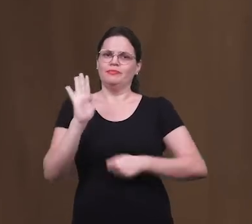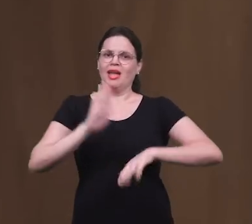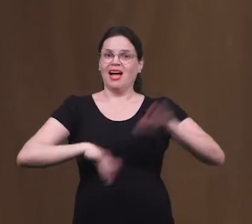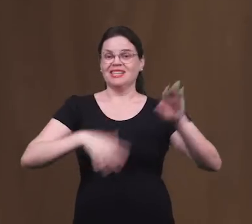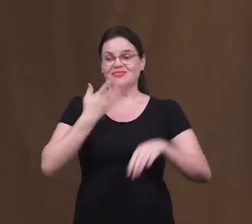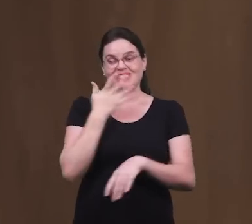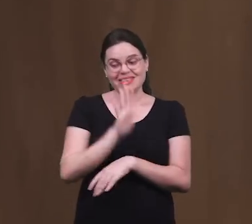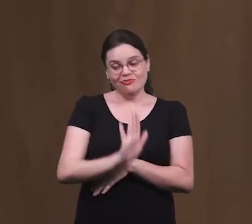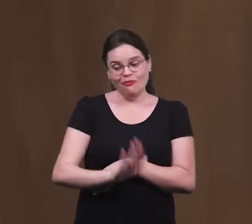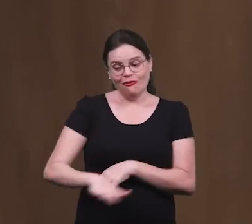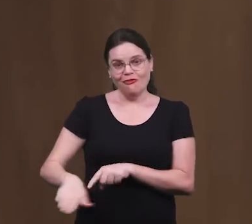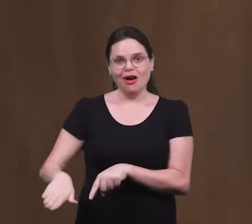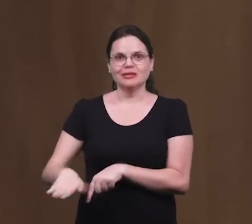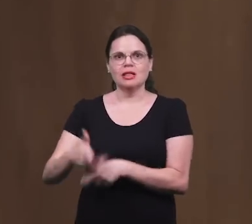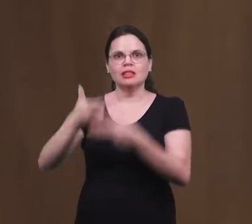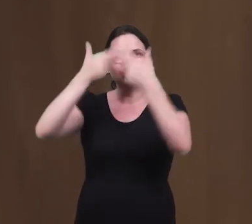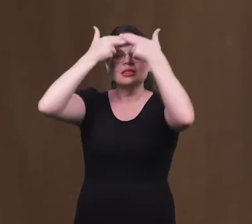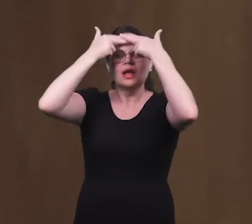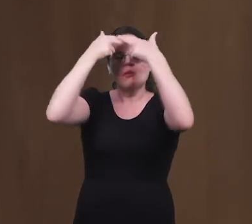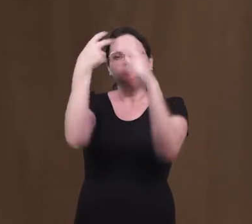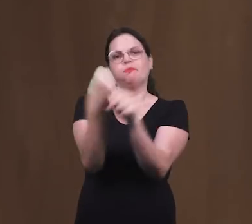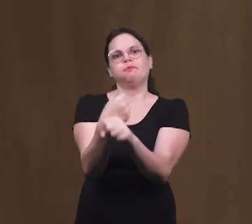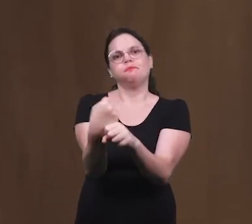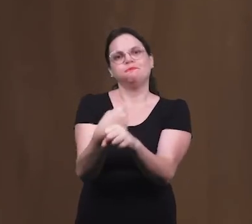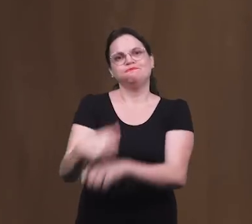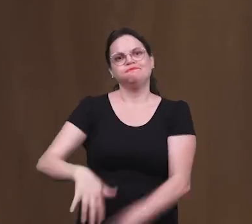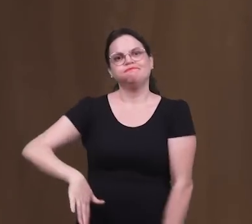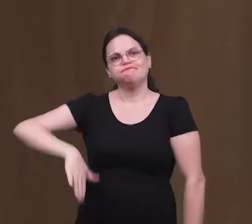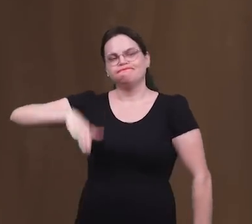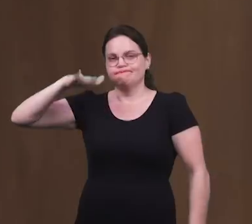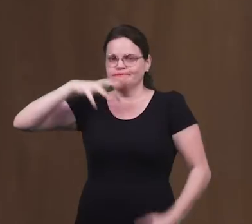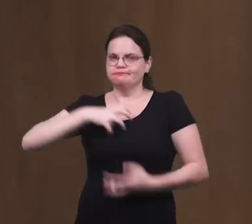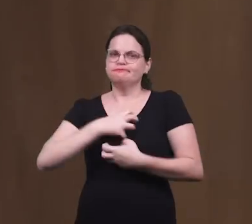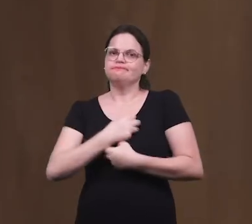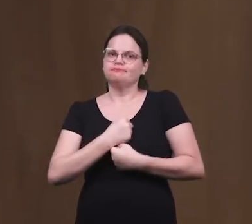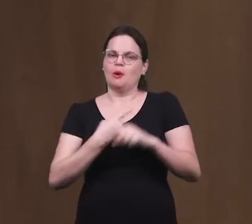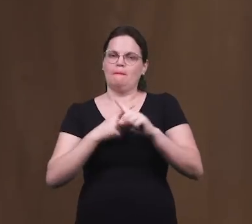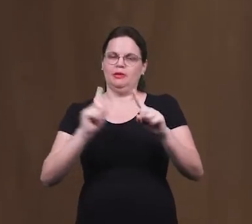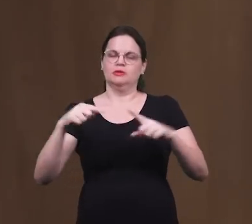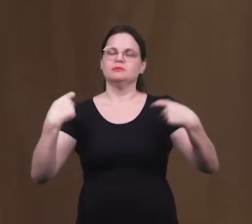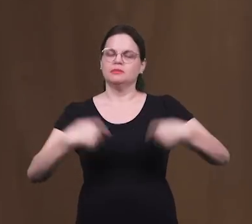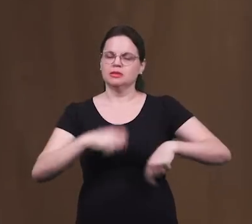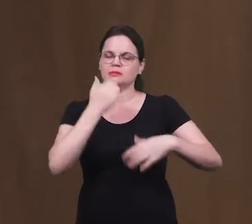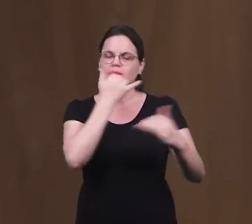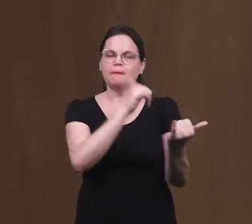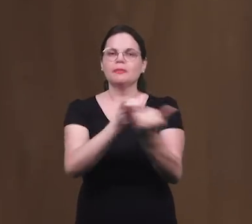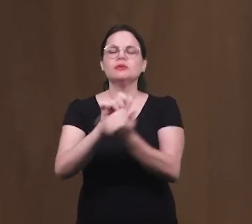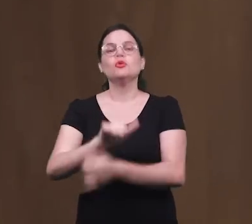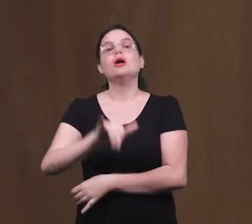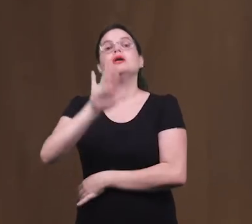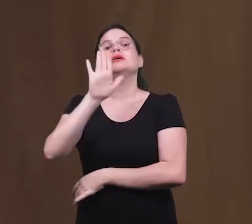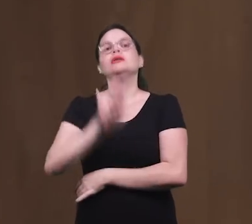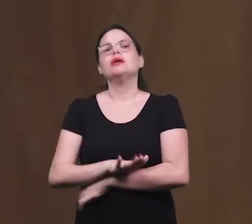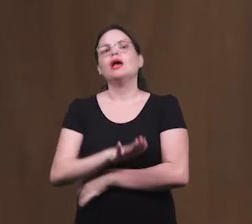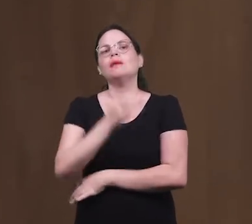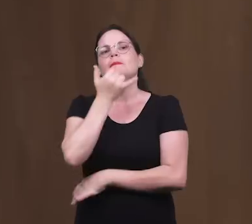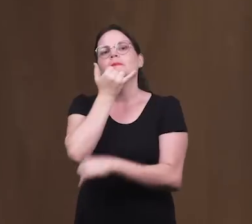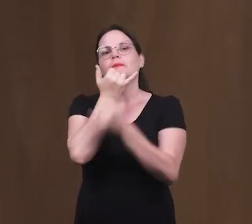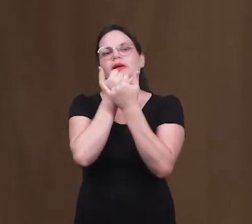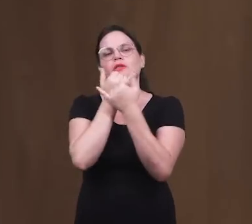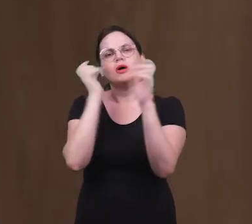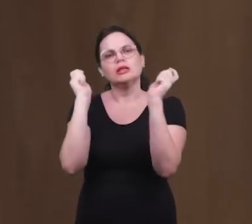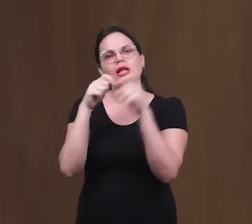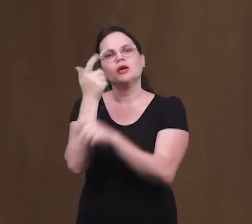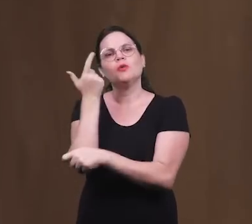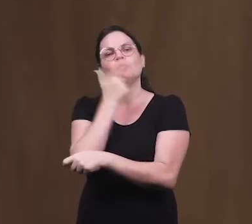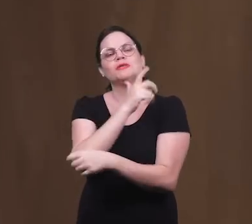vezes, da infância da pessoa, e ela carrega aquilo por anos. Mas nós devemos perdoar. Quem dá essa condição de perdoar? O Espírito